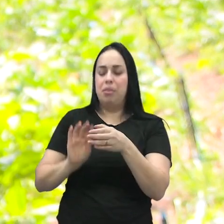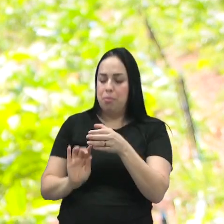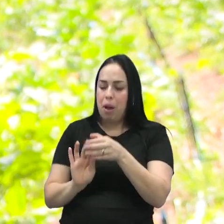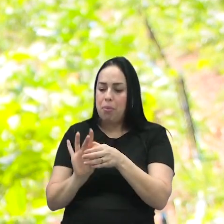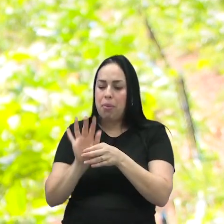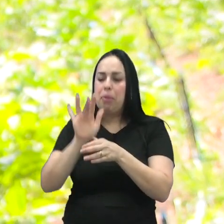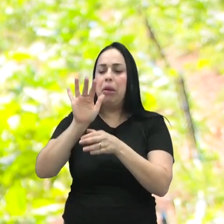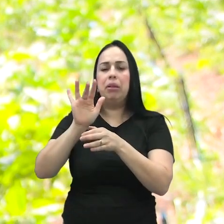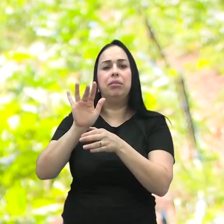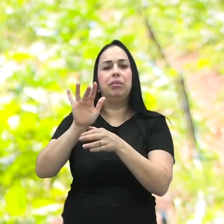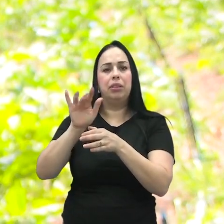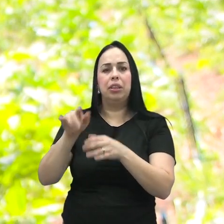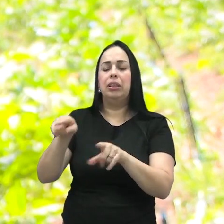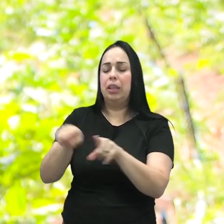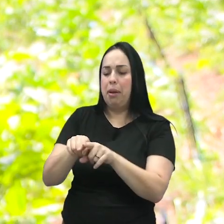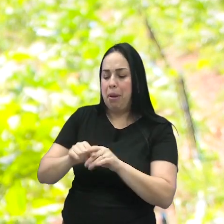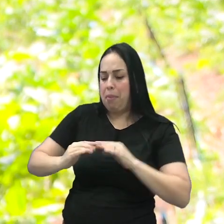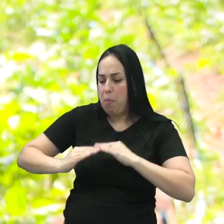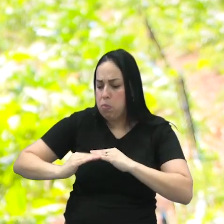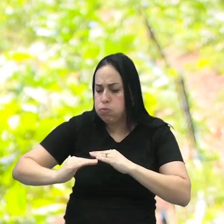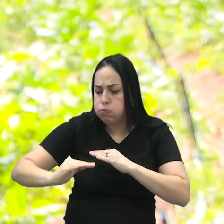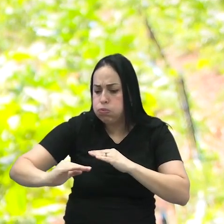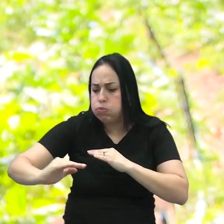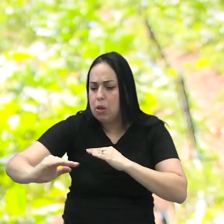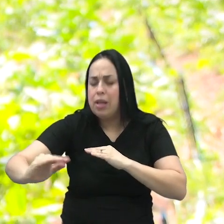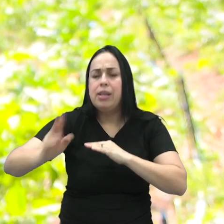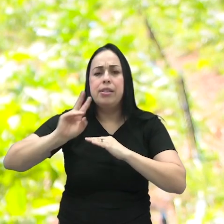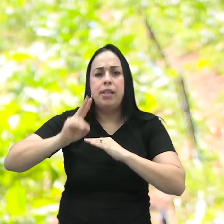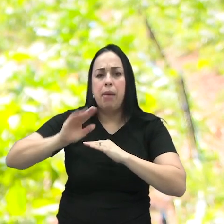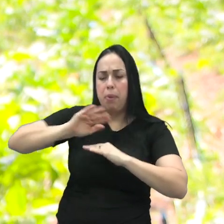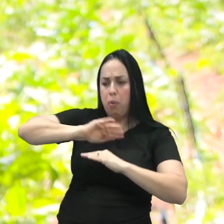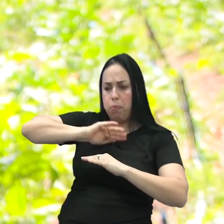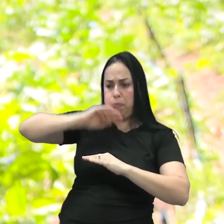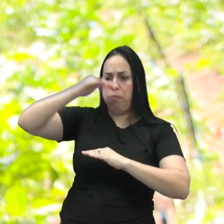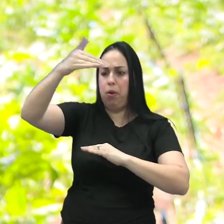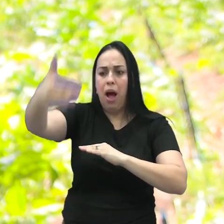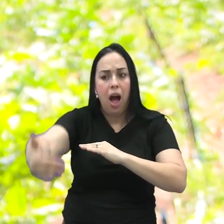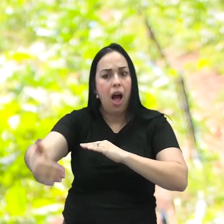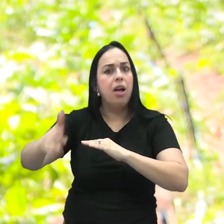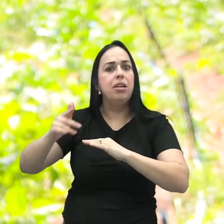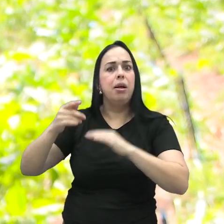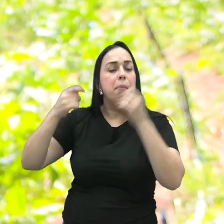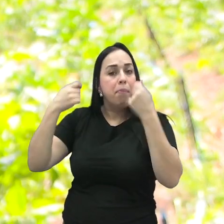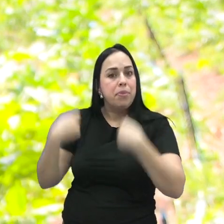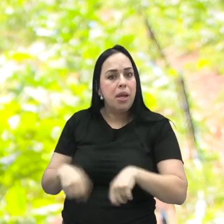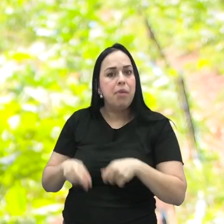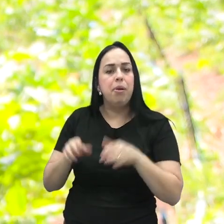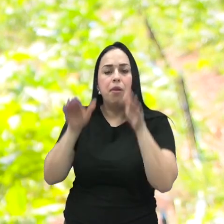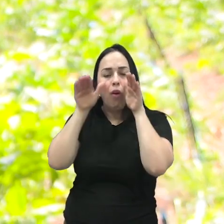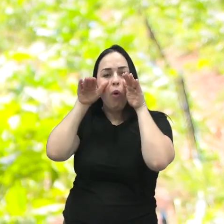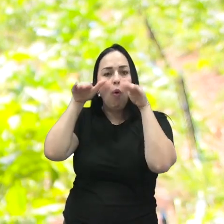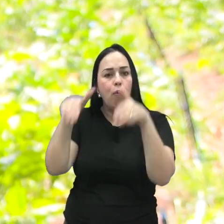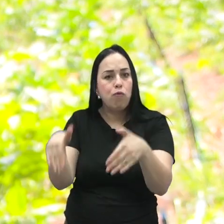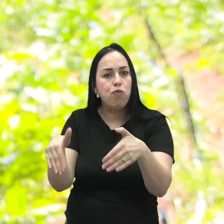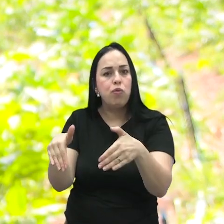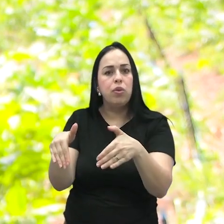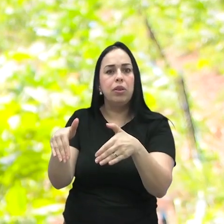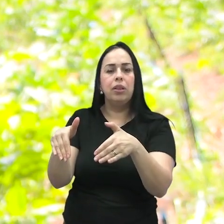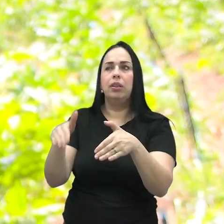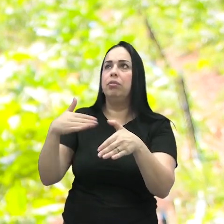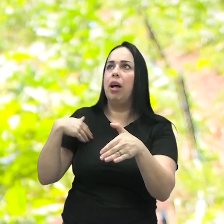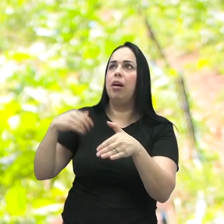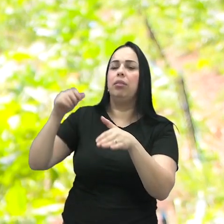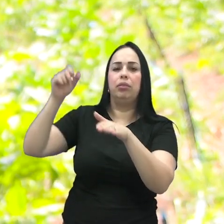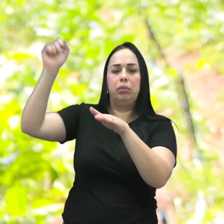em nível, manter o solo sempre coberto. Aqui a gente prioriza não manter o